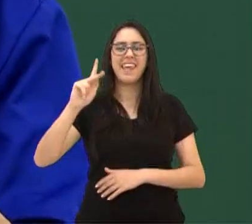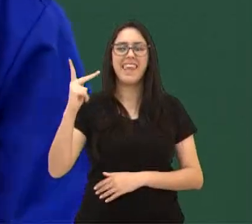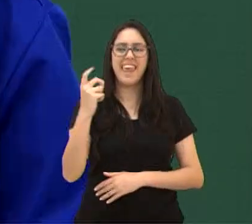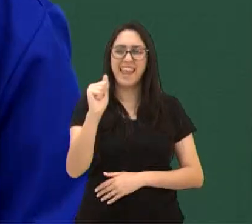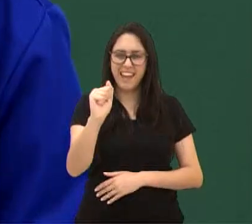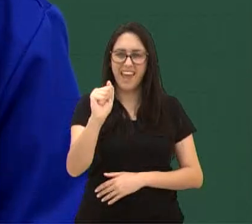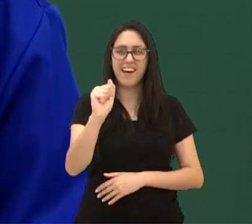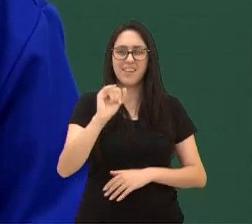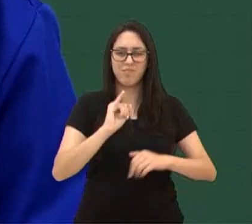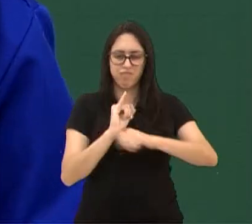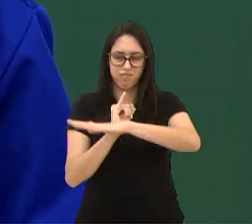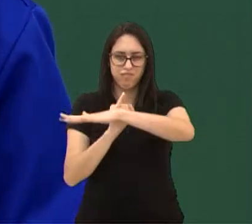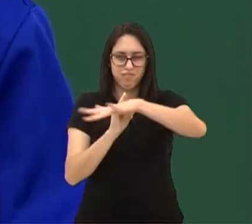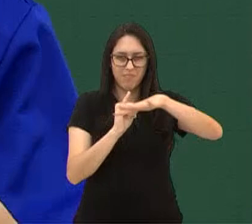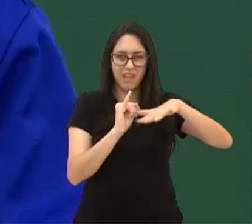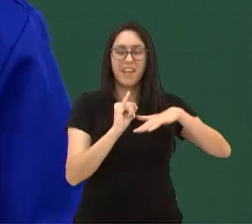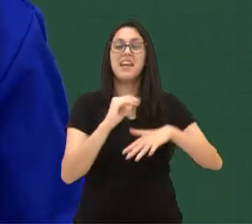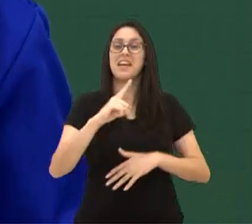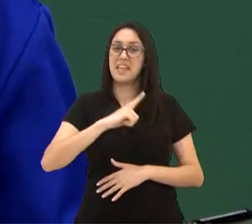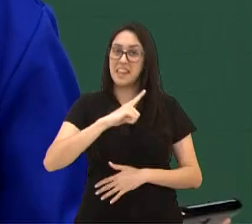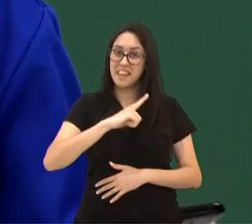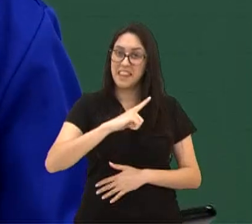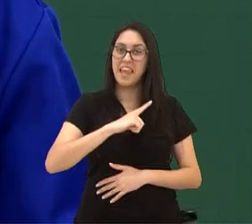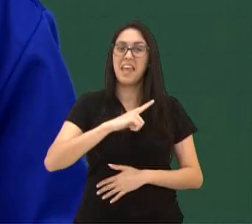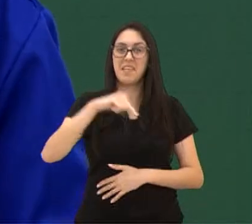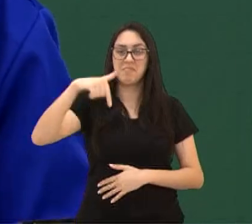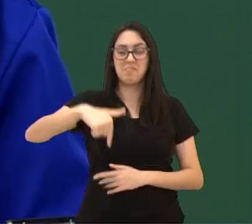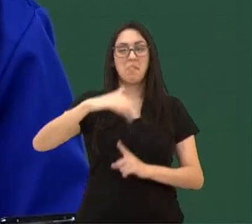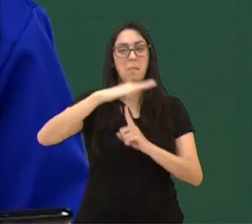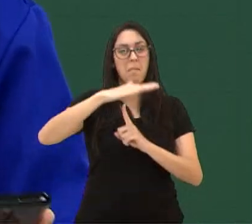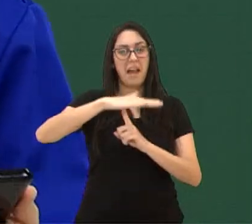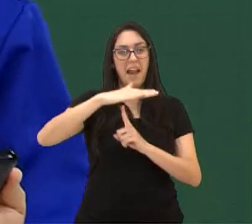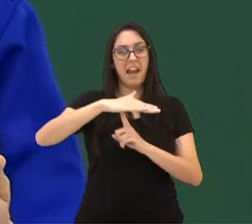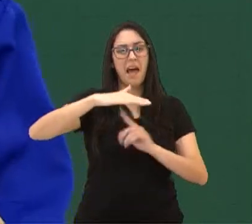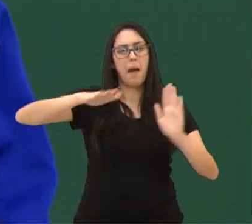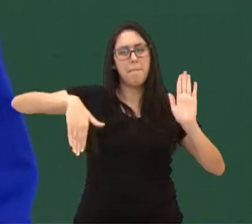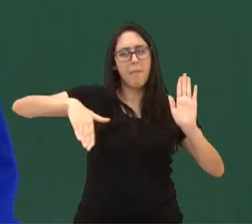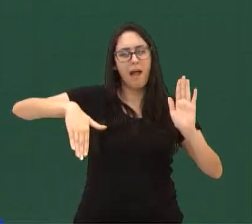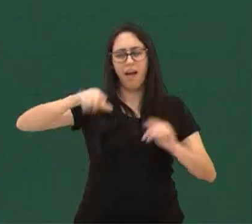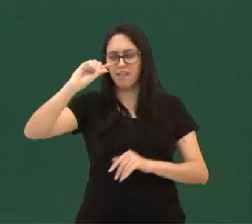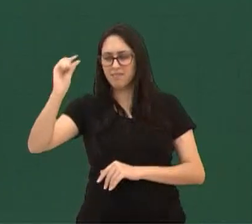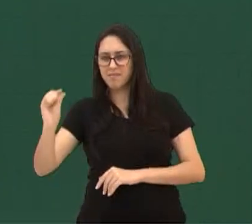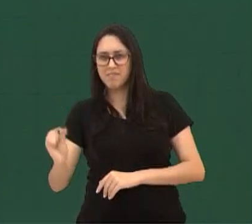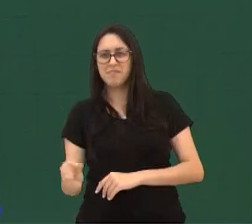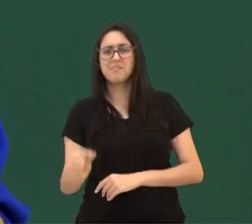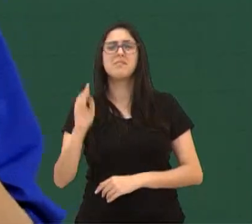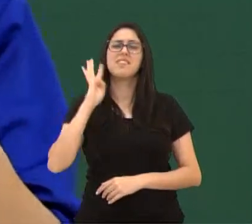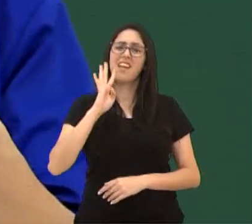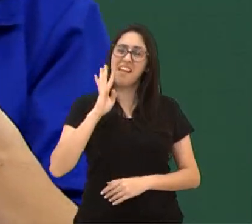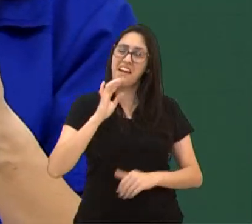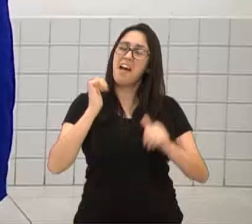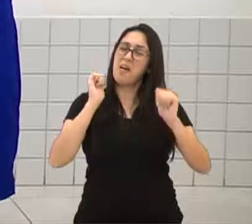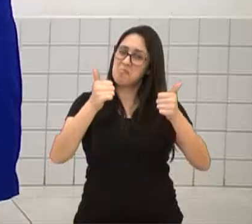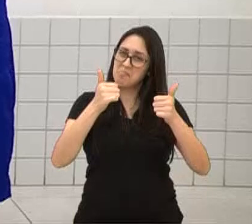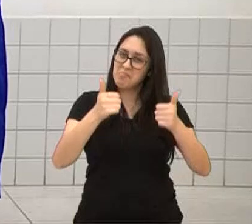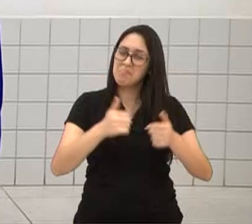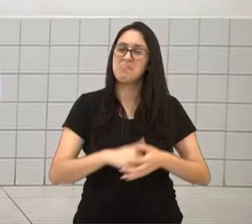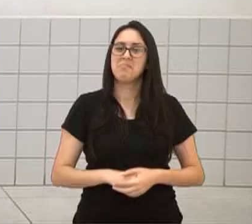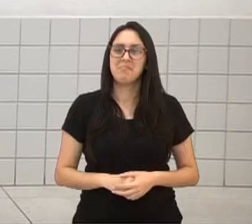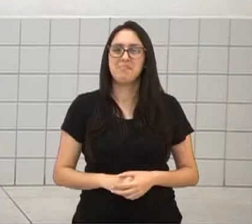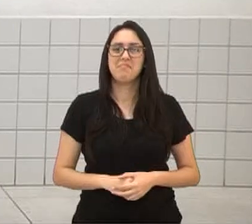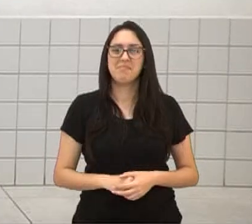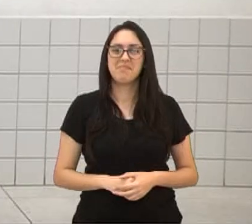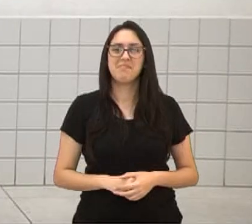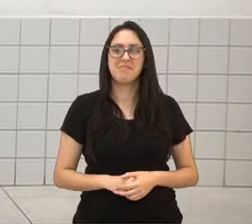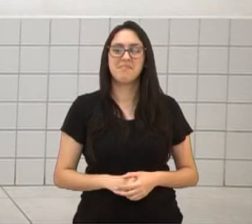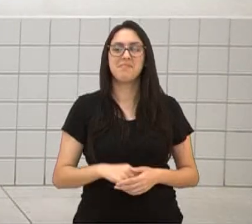Pessoal. Que legal ter vocês aqui. Pessoal das ilhas do Paraná, aqui do nosso litoral tão querido. Muito bacana ter vocês aqui. Bom mesmo. Pessoal